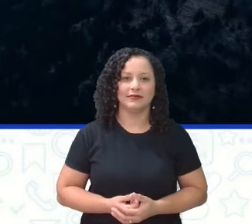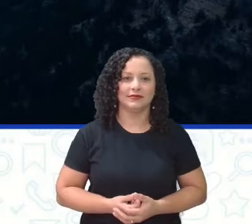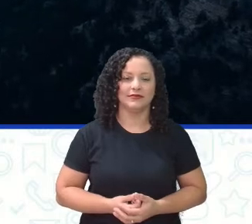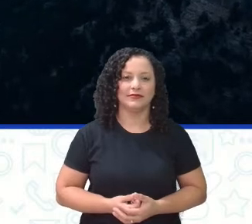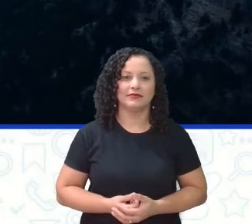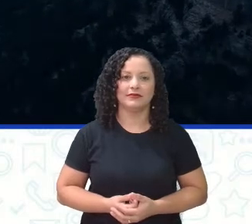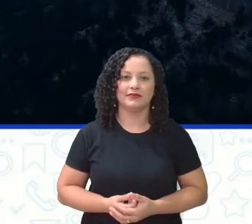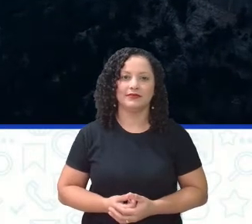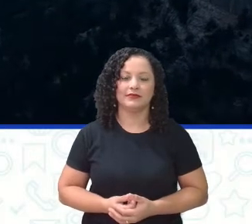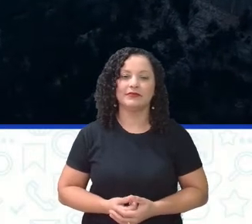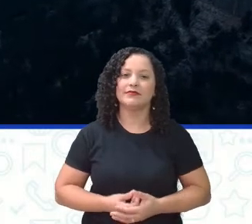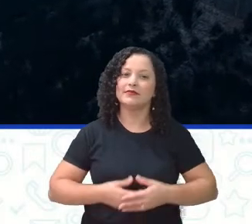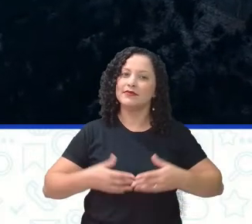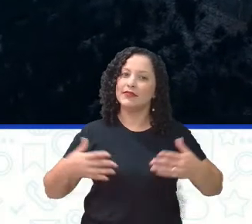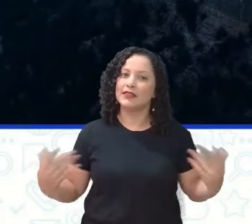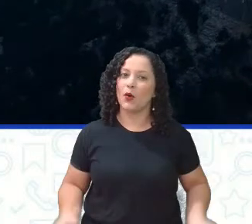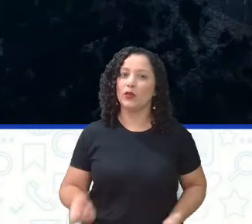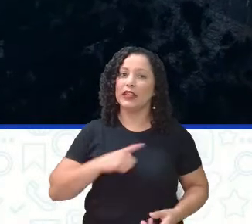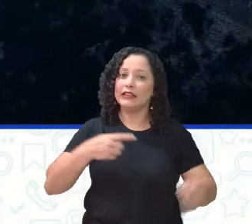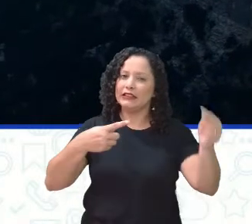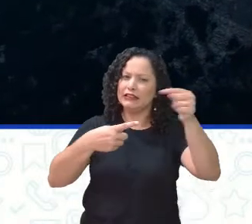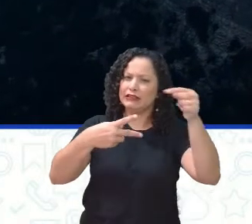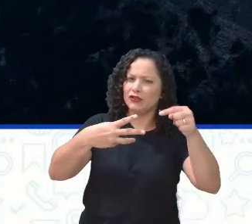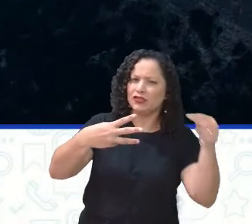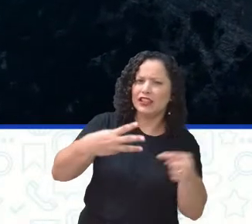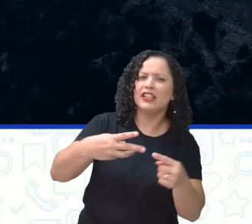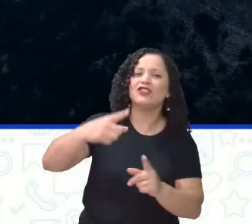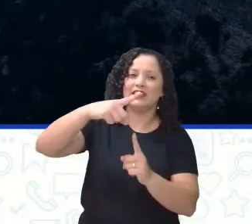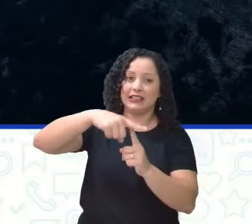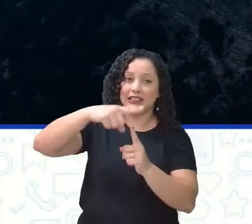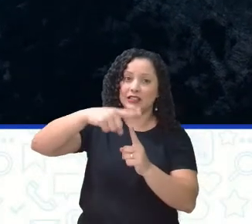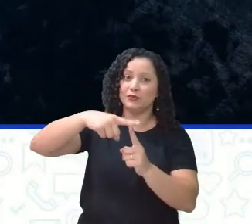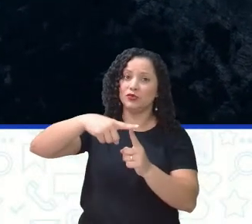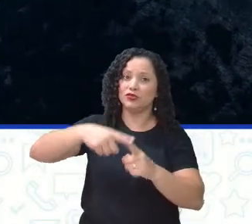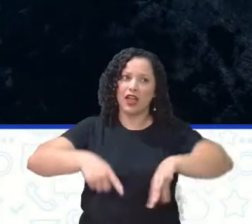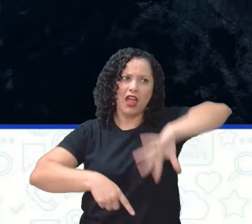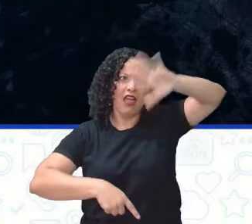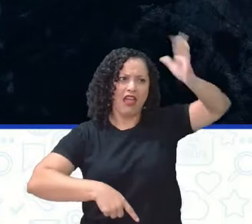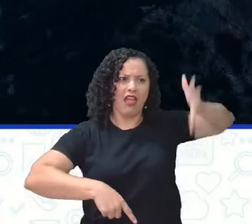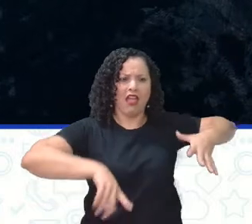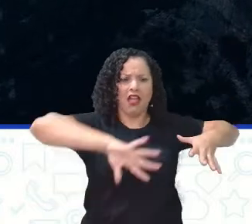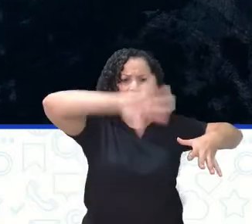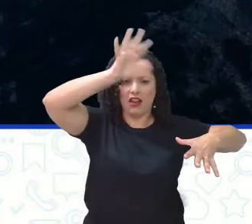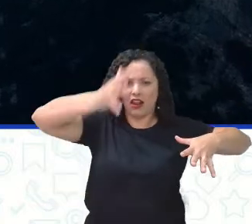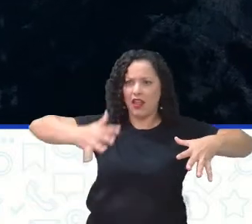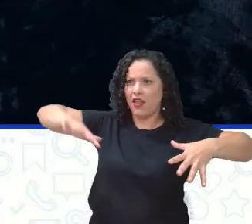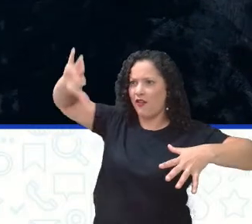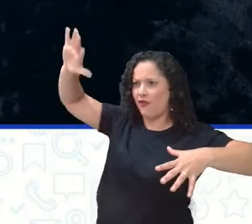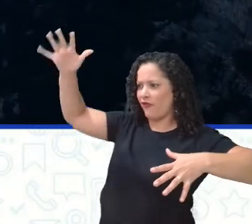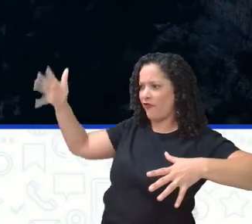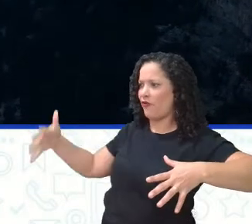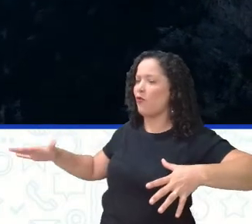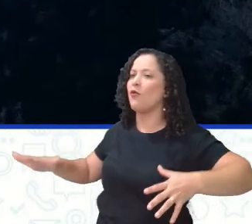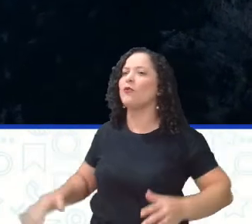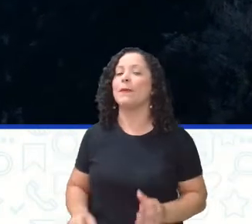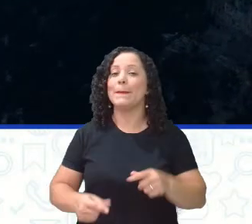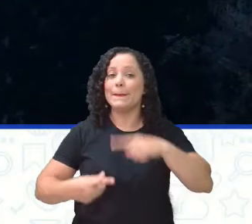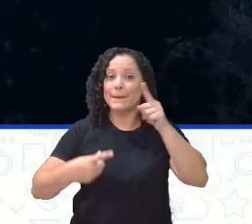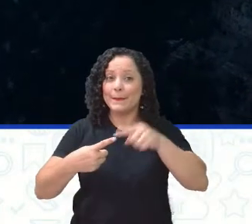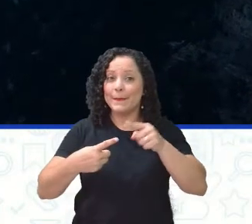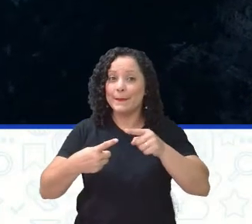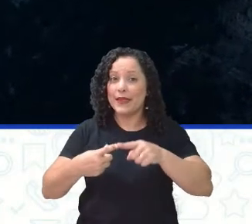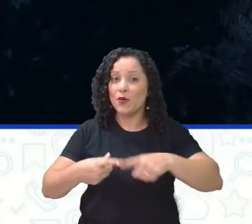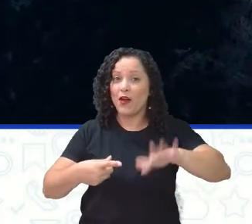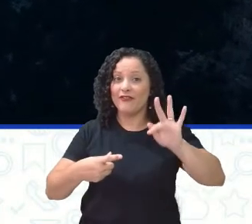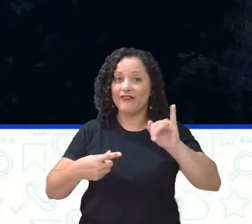O relevo ele vai ter 3 formas de atuação, professor. Me diga aí. A primeira dela vai ser a física, a